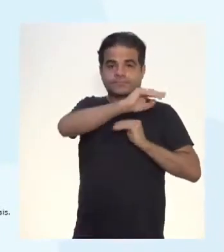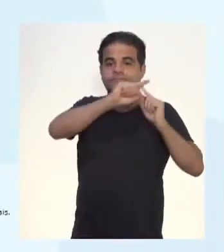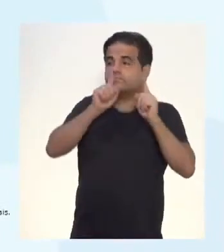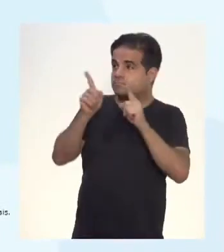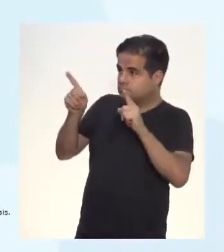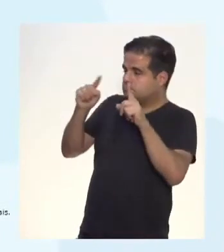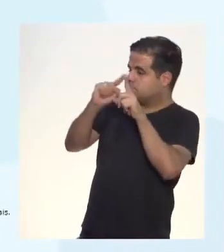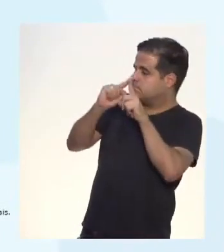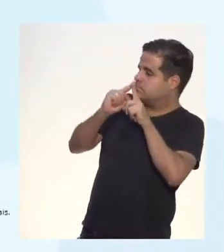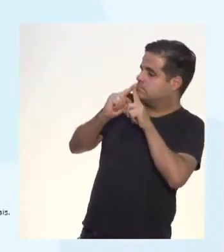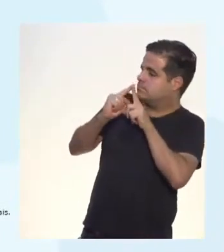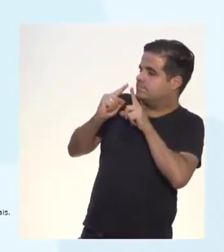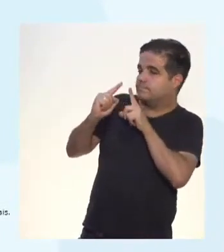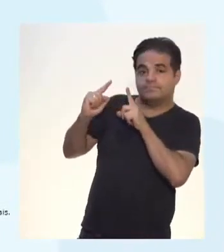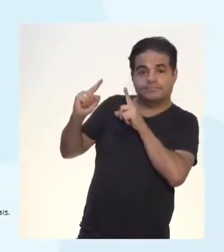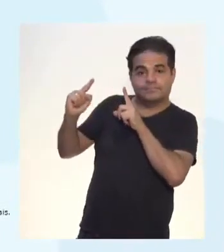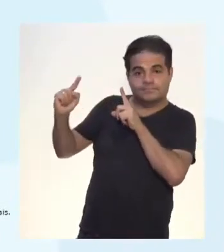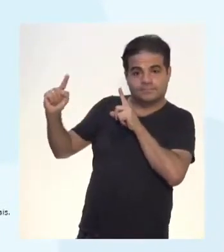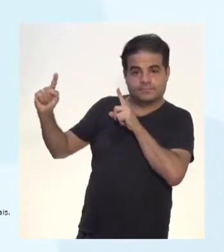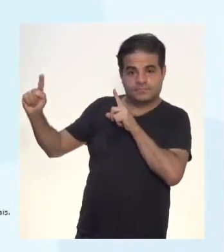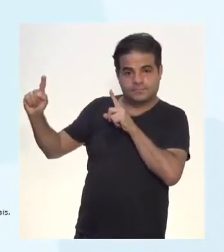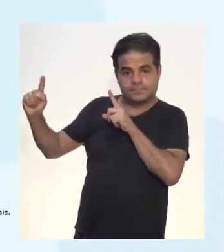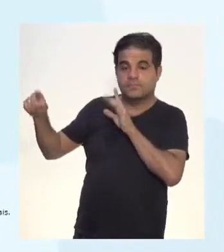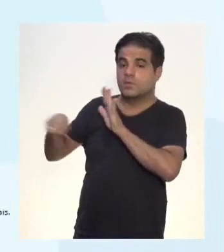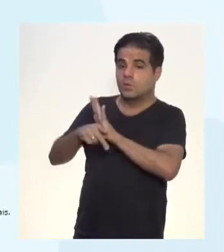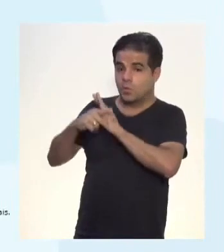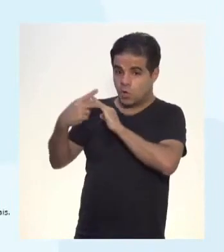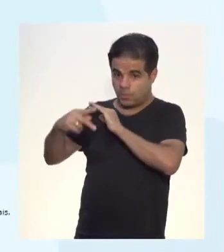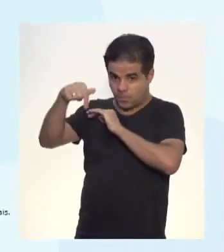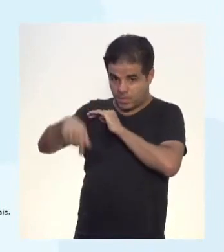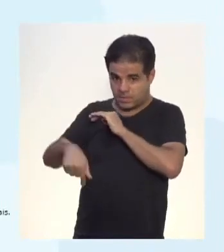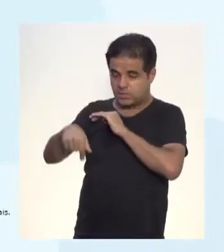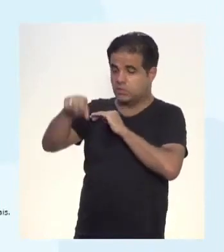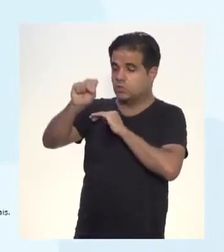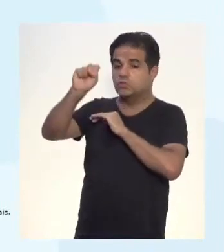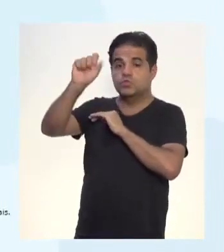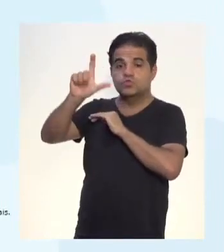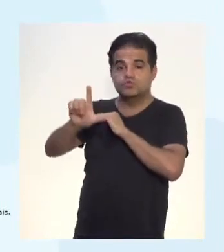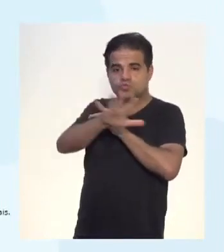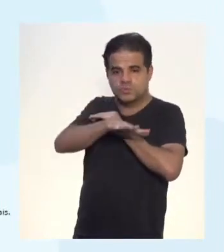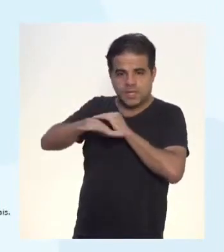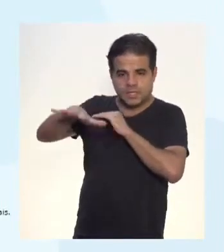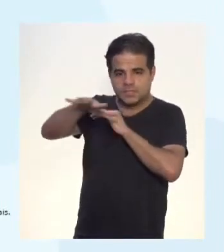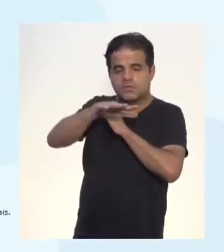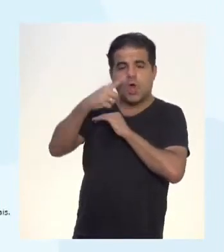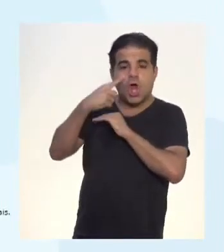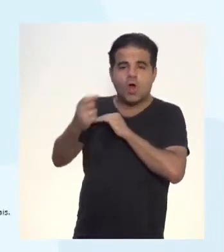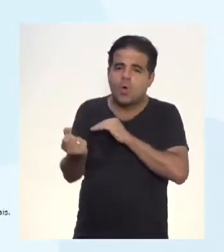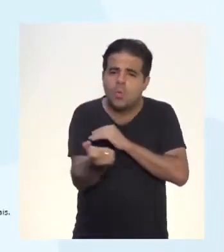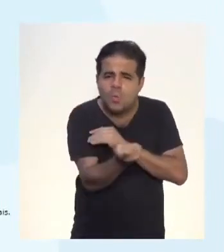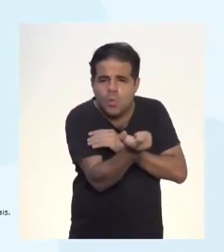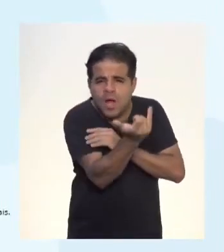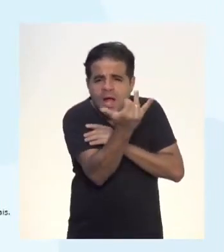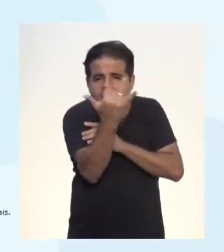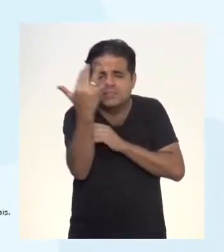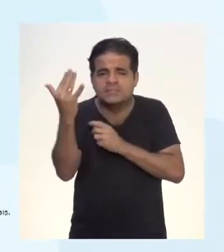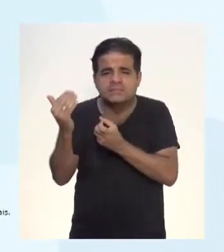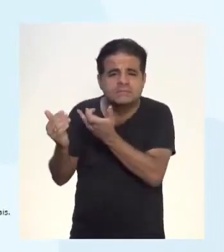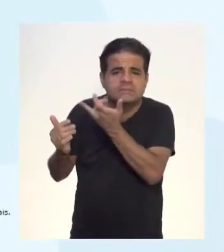índices da região sudeste. Olha a quantidade,